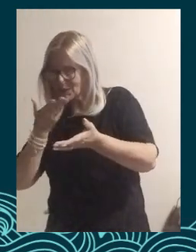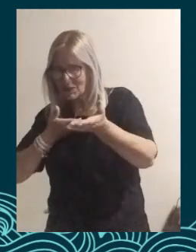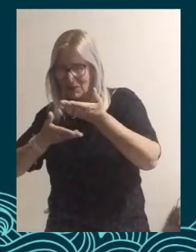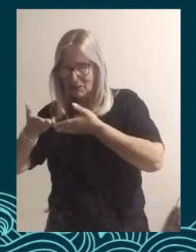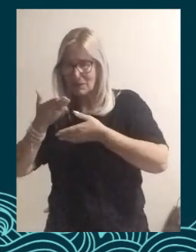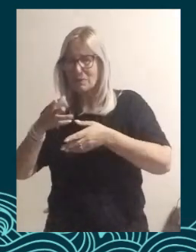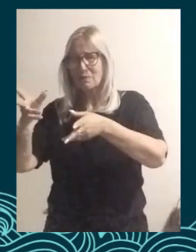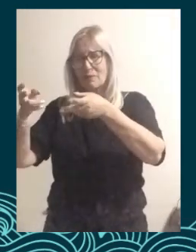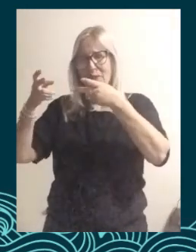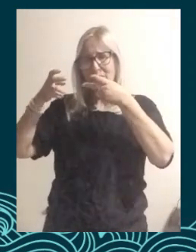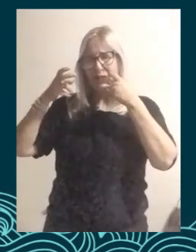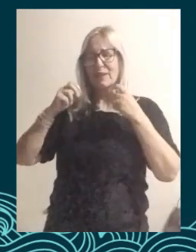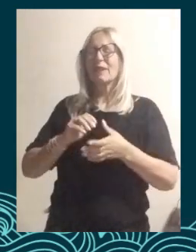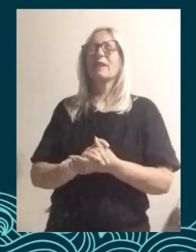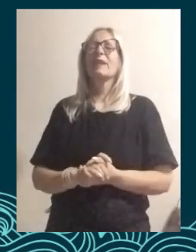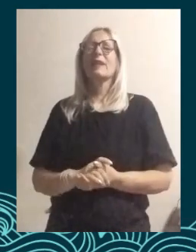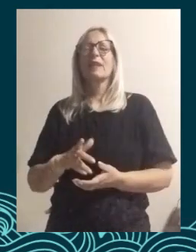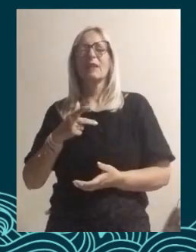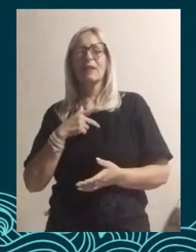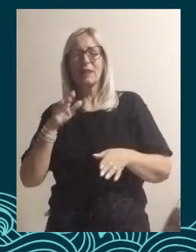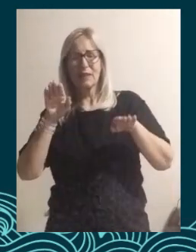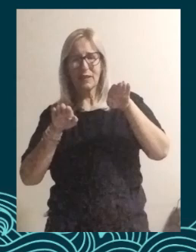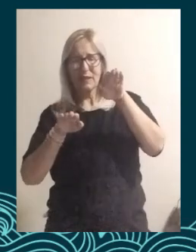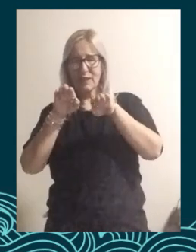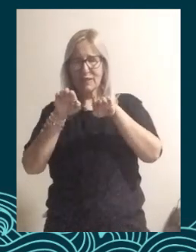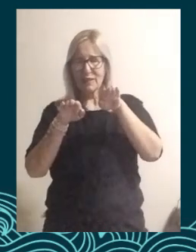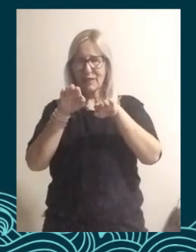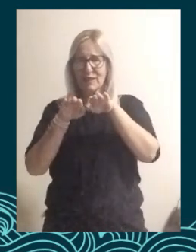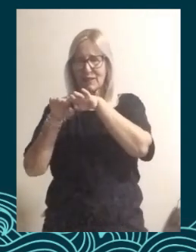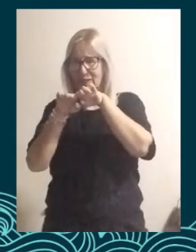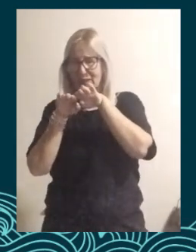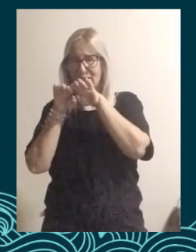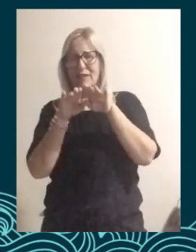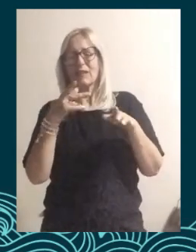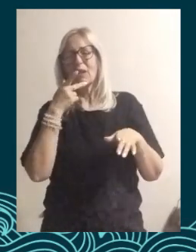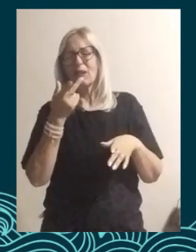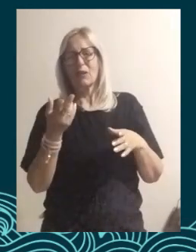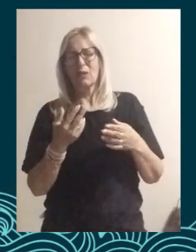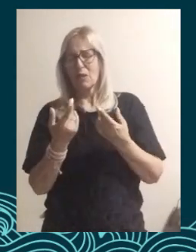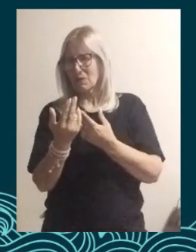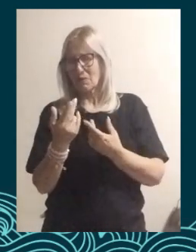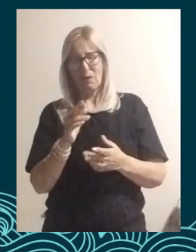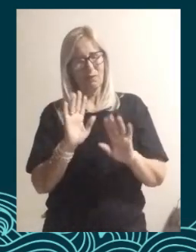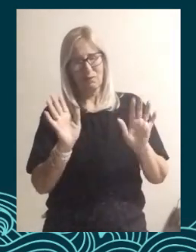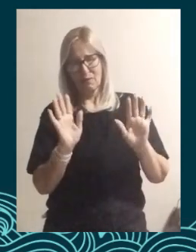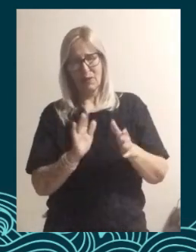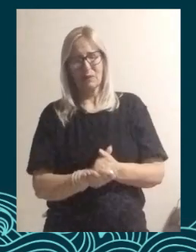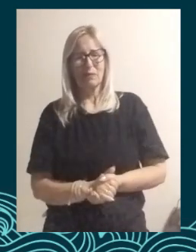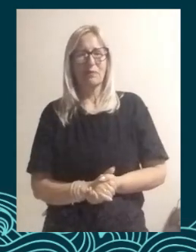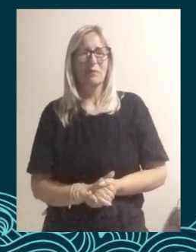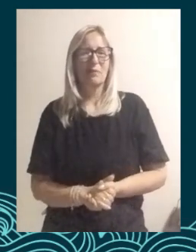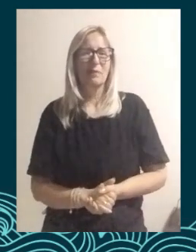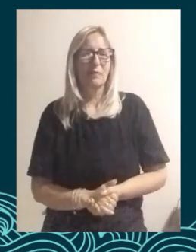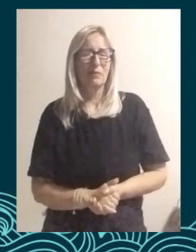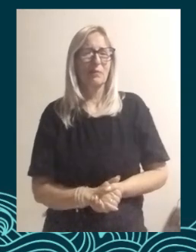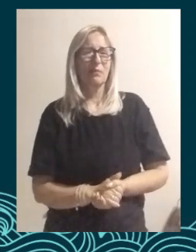com a natureza percebe muito isso, né? Que tudo tem esse equilíbrio, não tem como ficar por muito tempo a